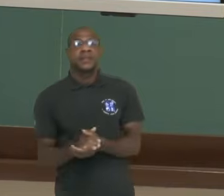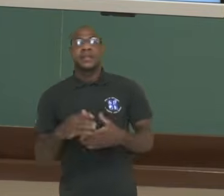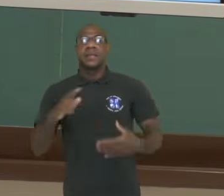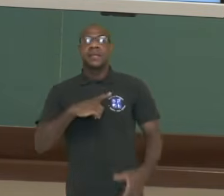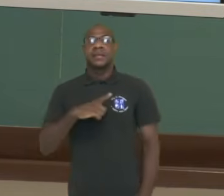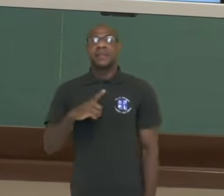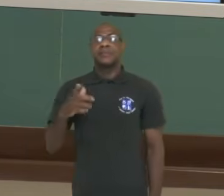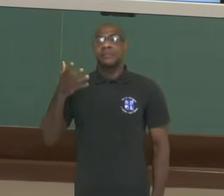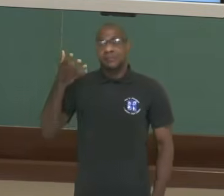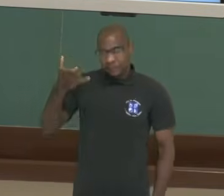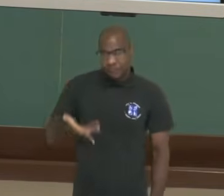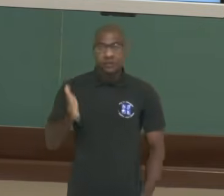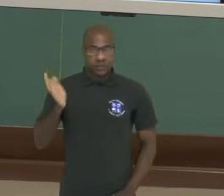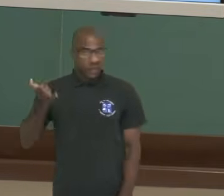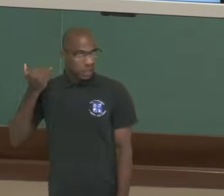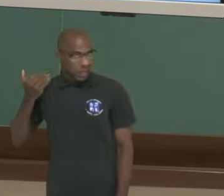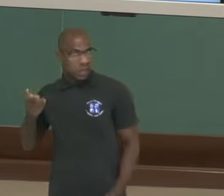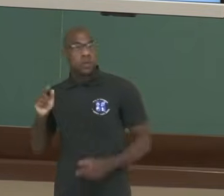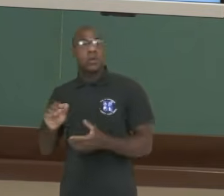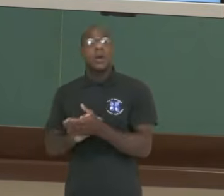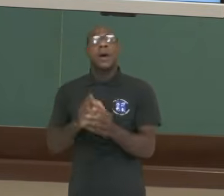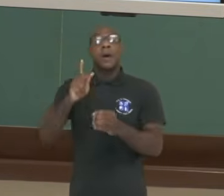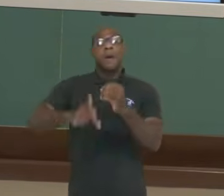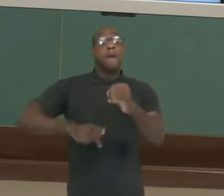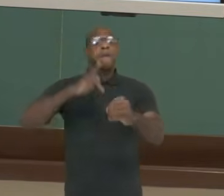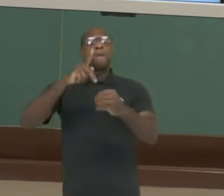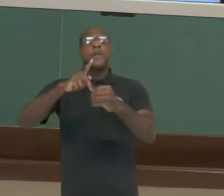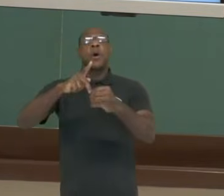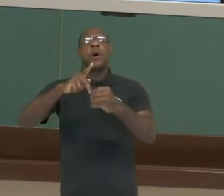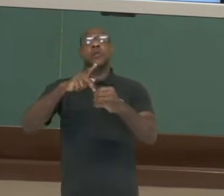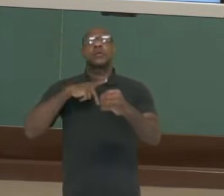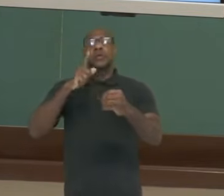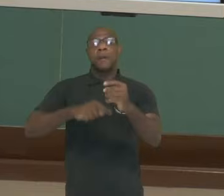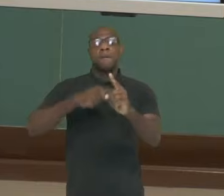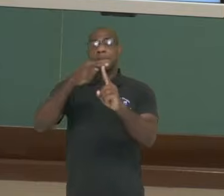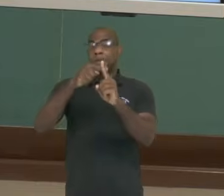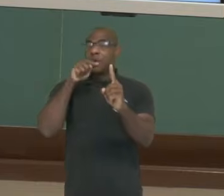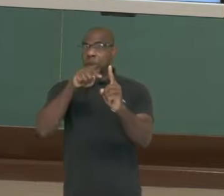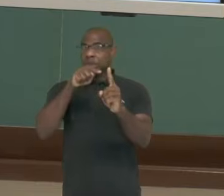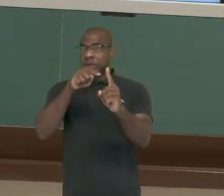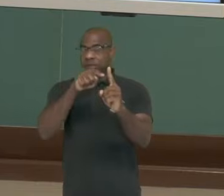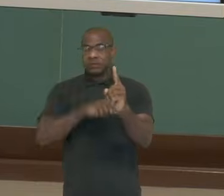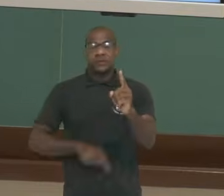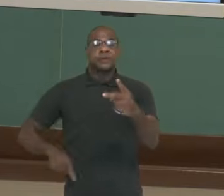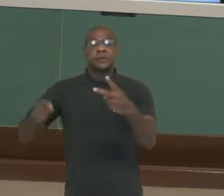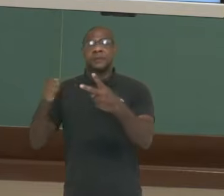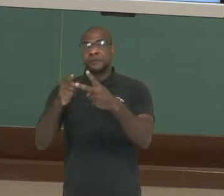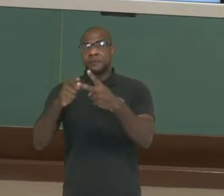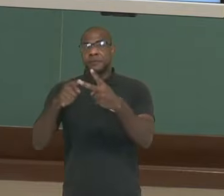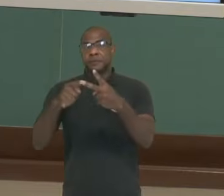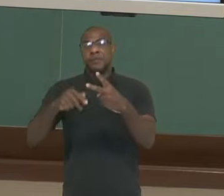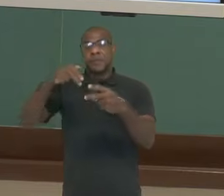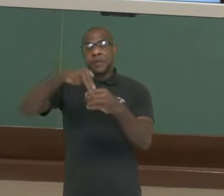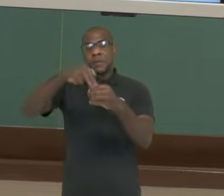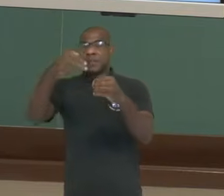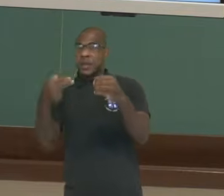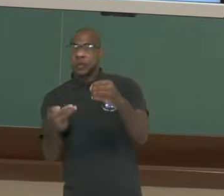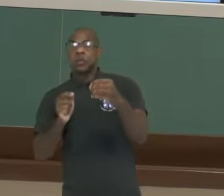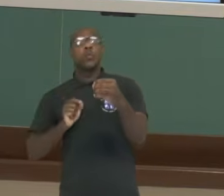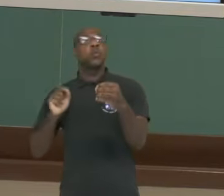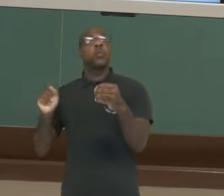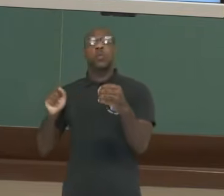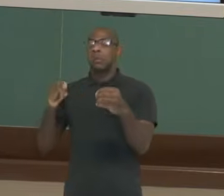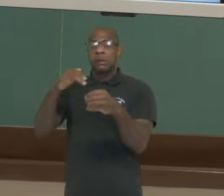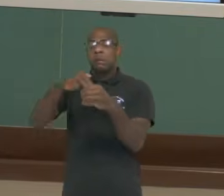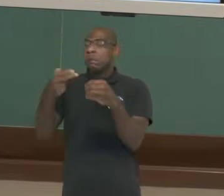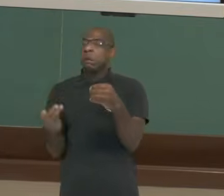temos, como eu já falei para você, prótons, que se refere à carga positiva, certo? Nêutrons é